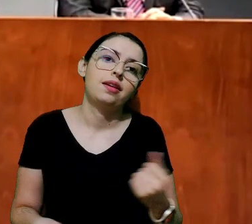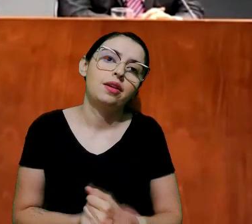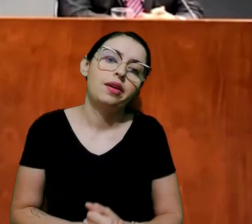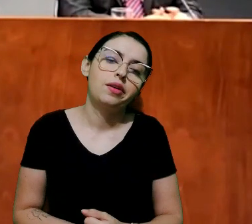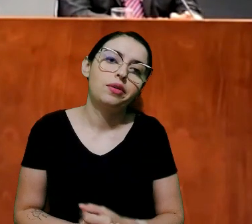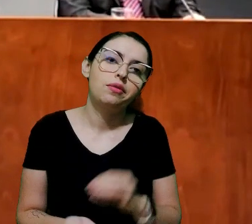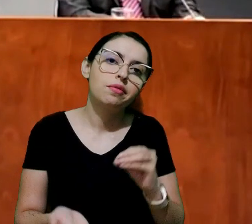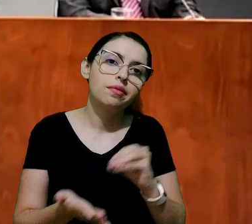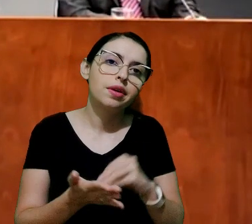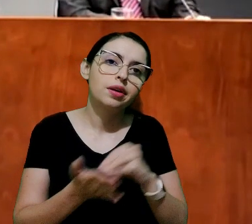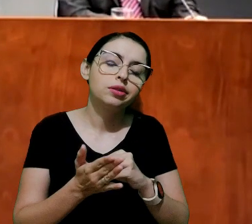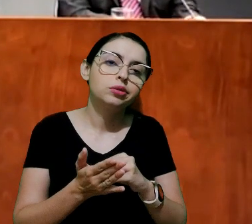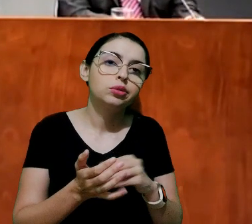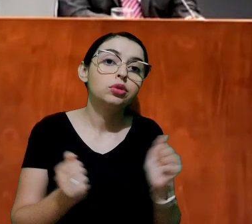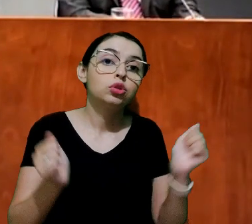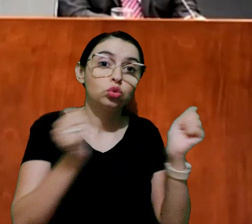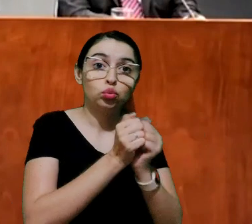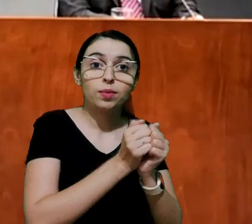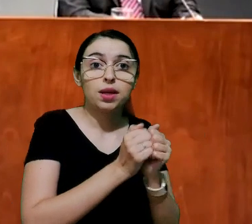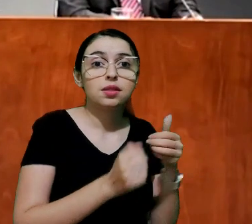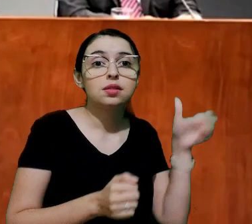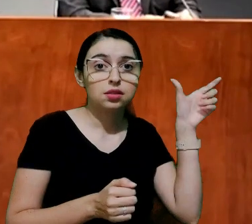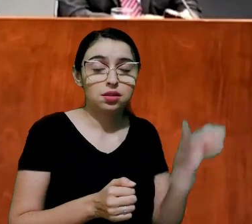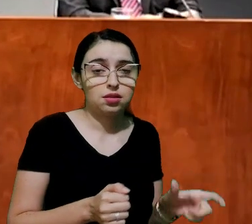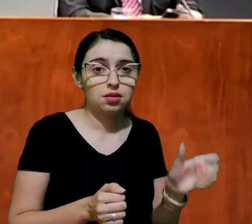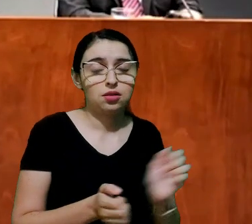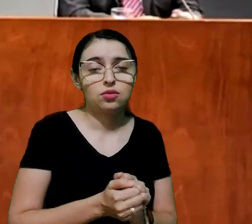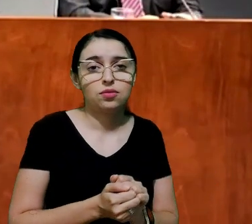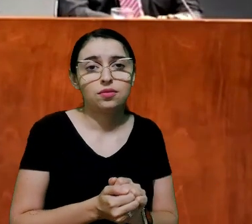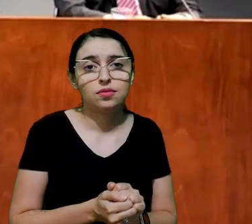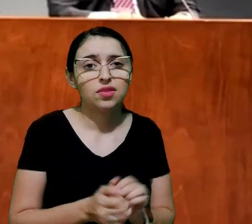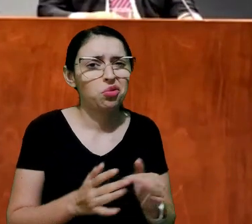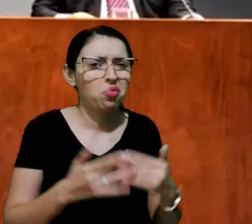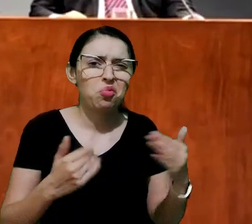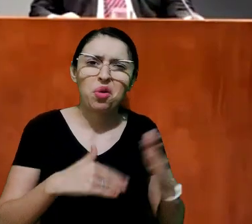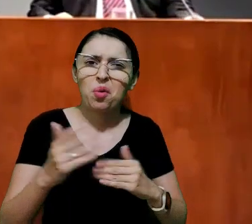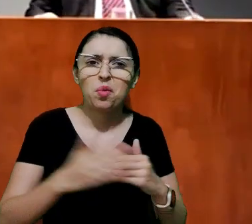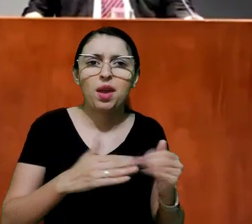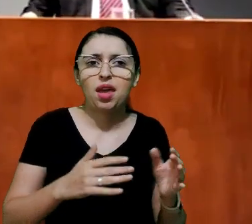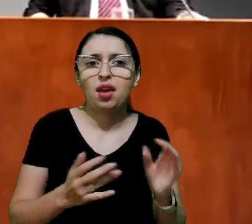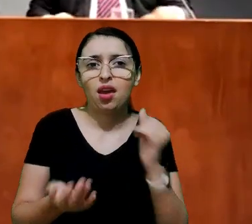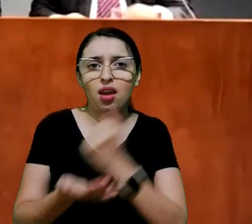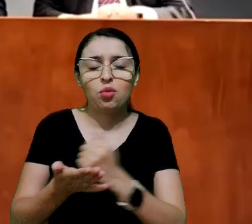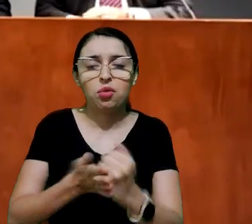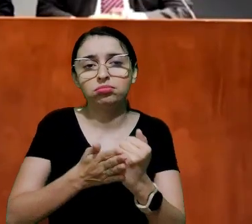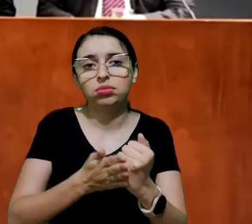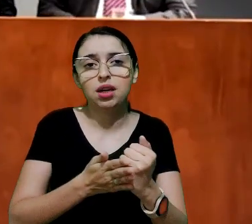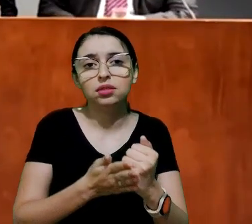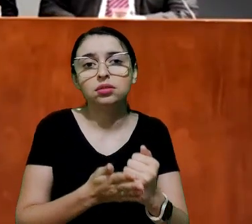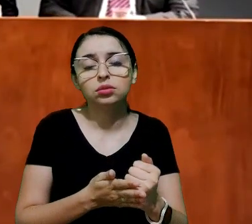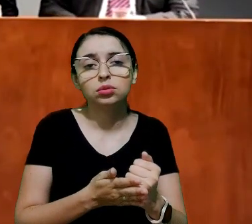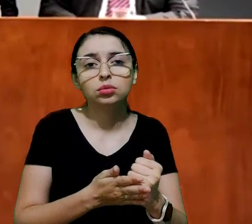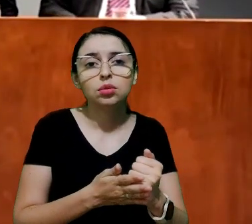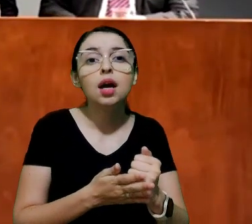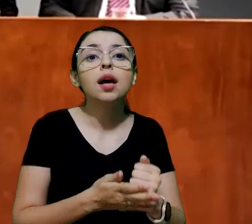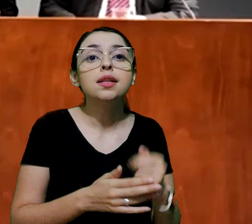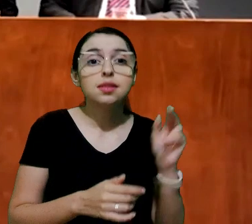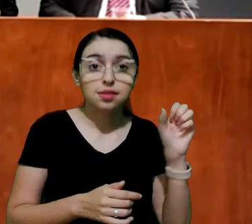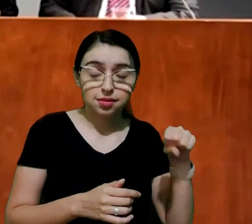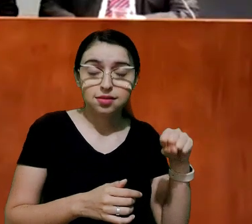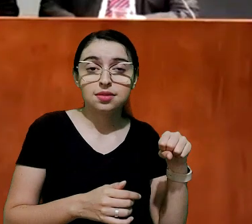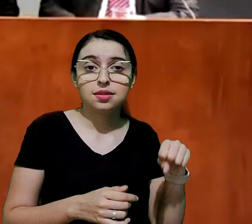instalados no nosso sistema em decorrência do fato do cônjuge ser, qualquer que seja o